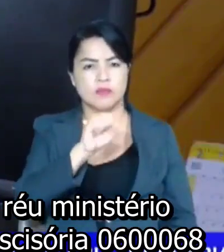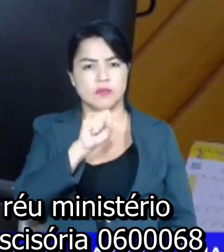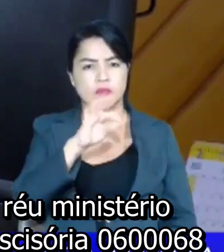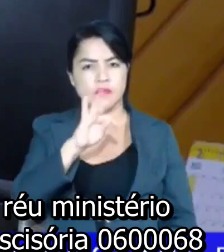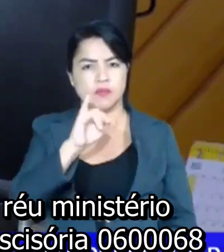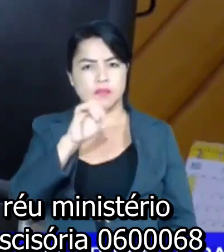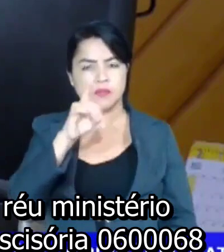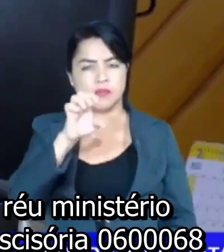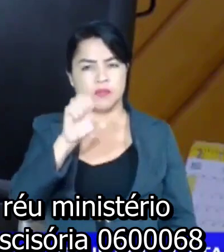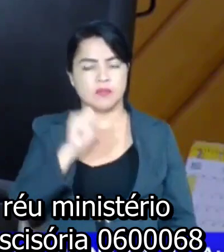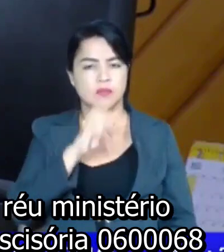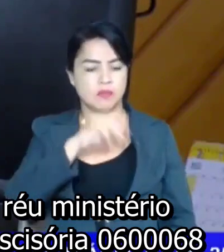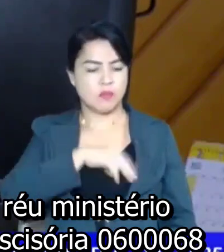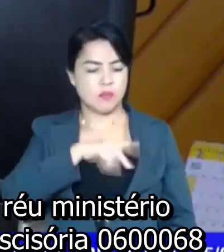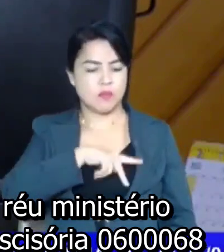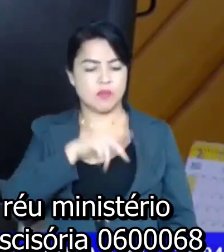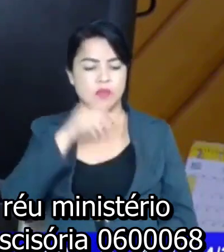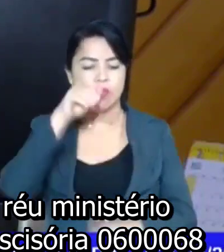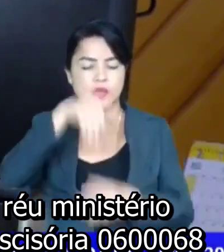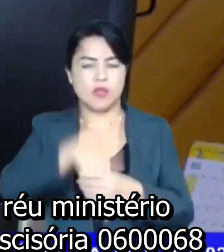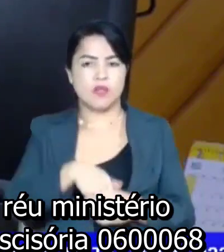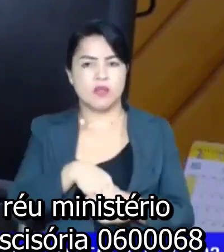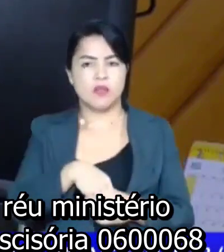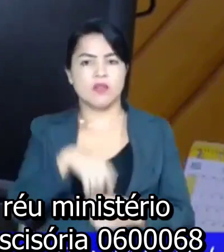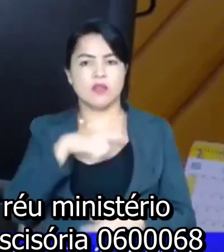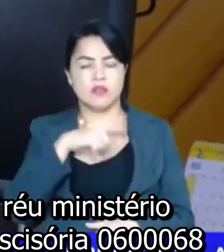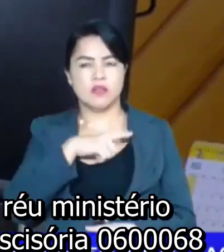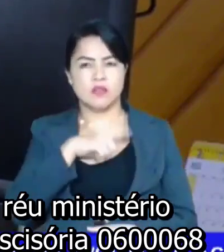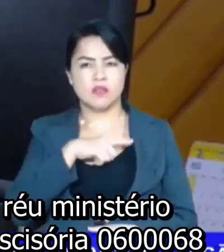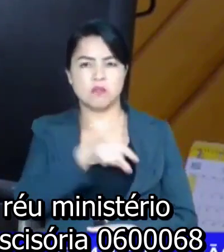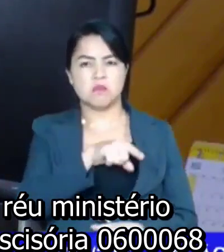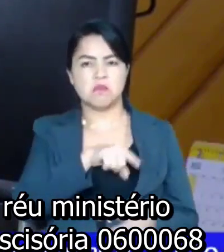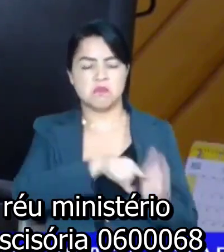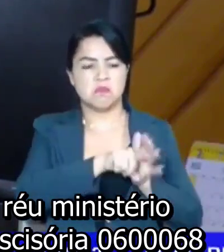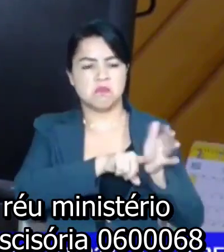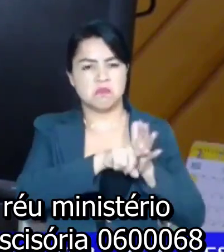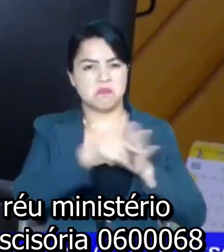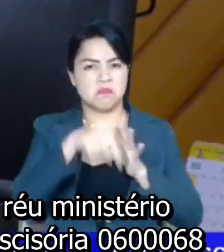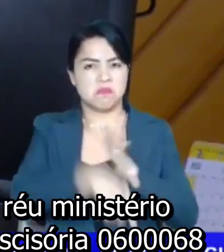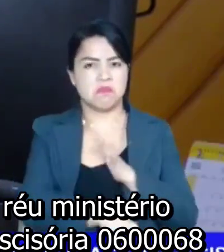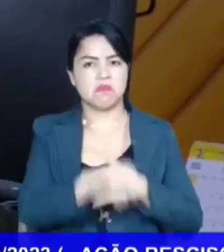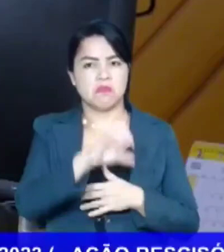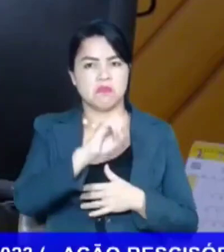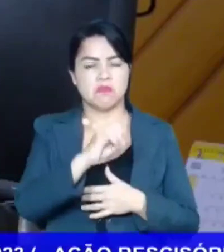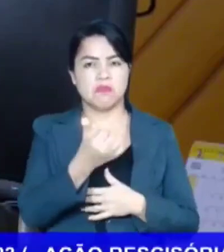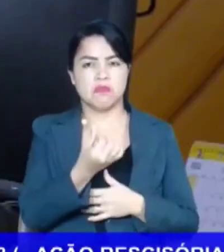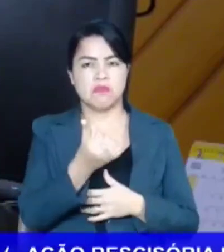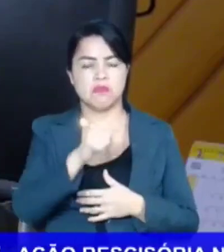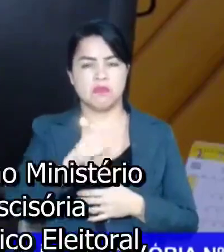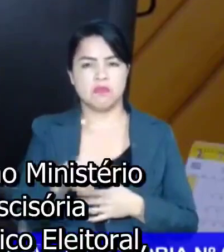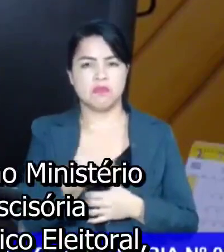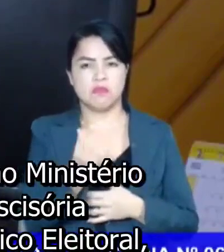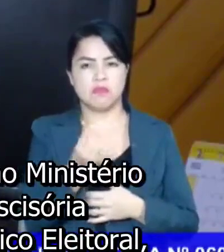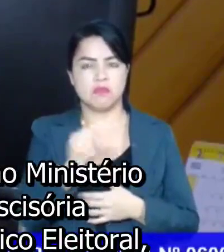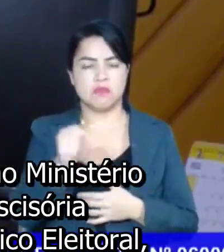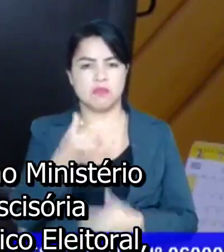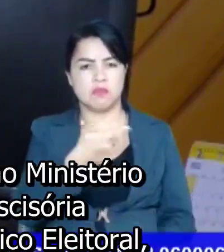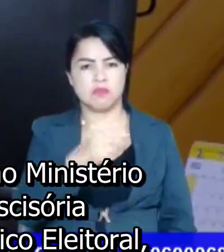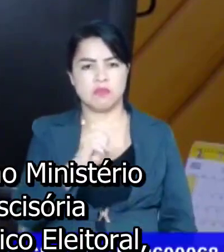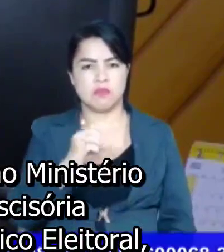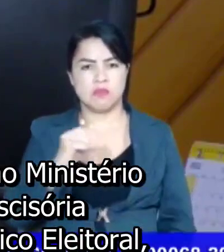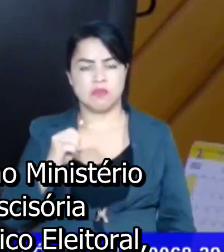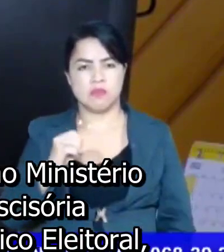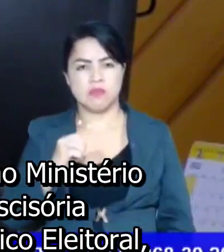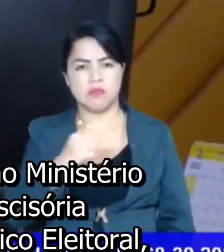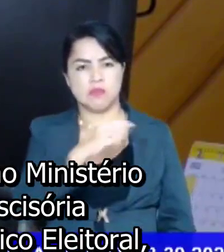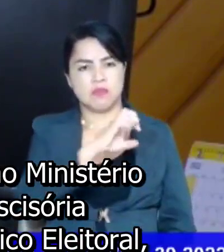Eleitoral. O agravo regimental no agravo na ação rescisória 06.068 de 2022,